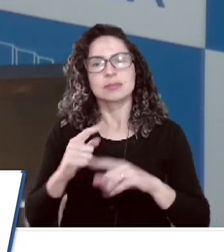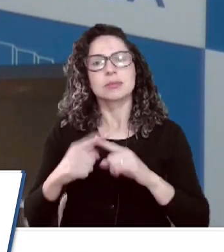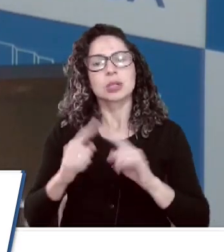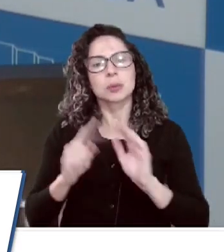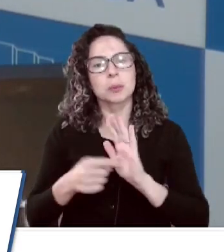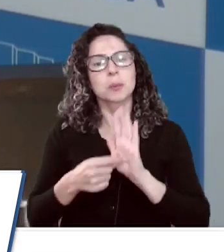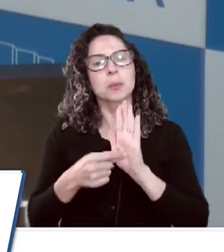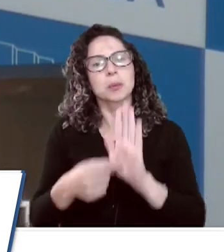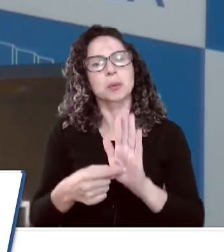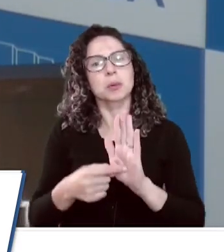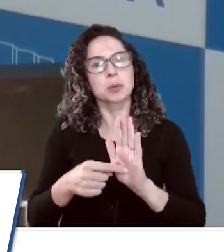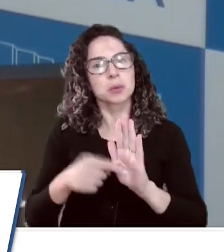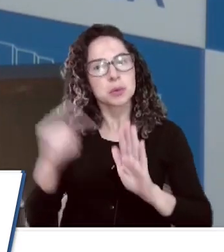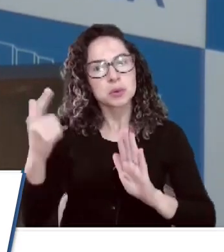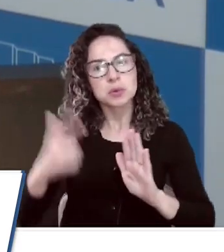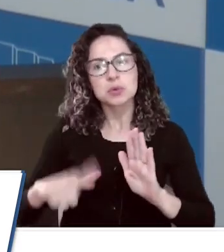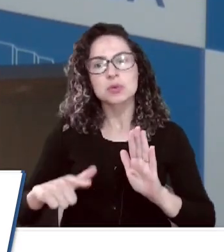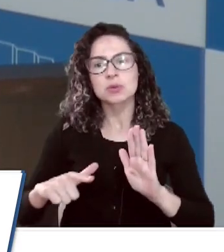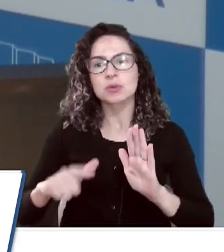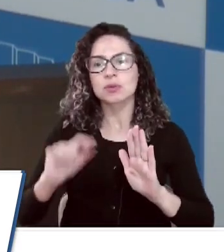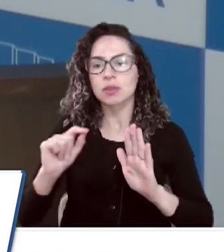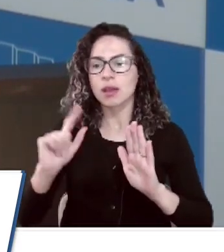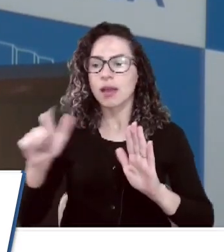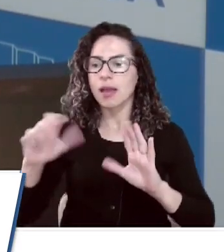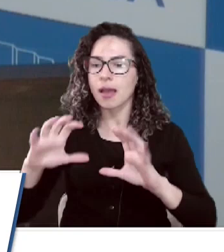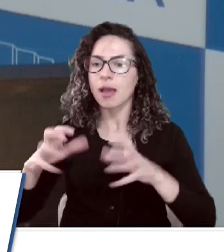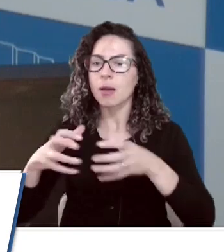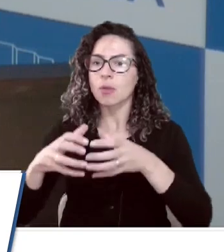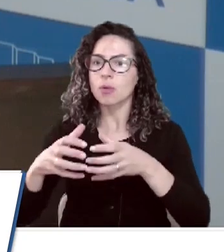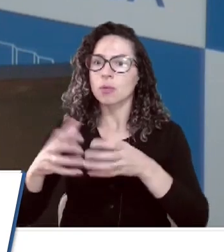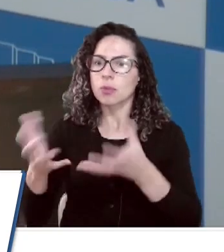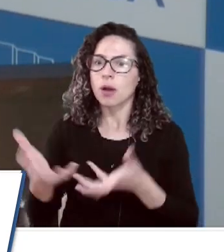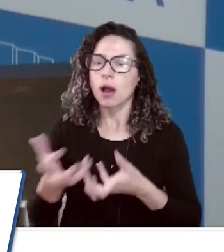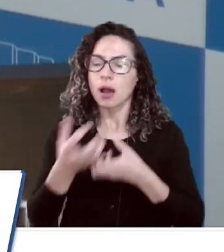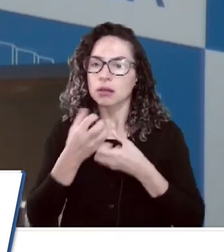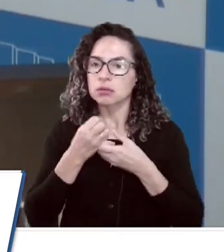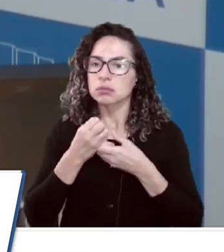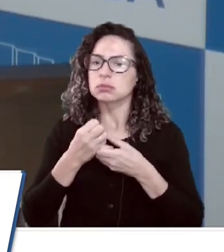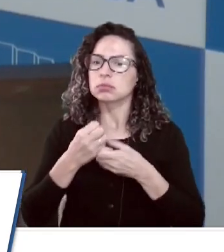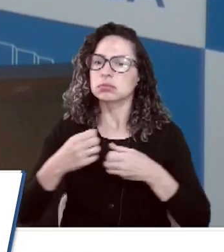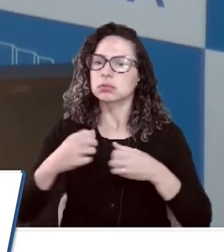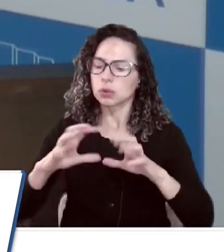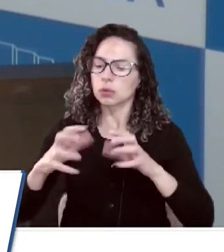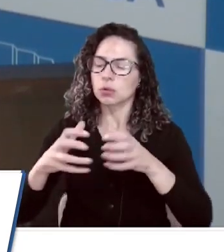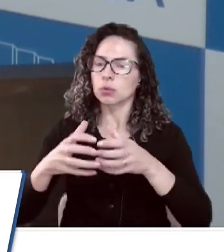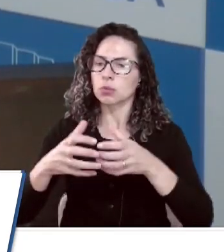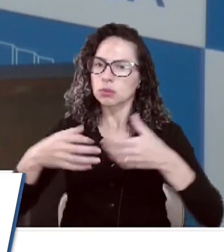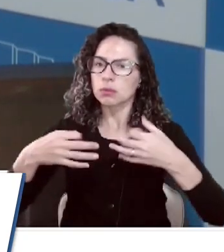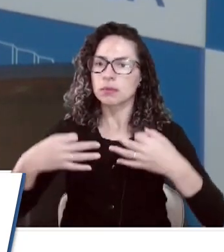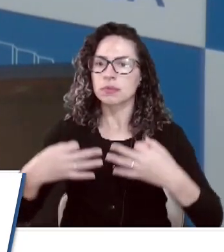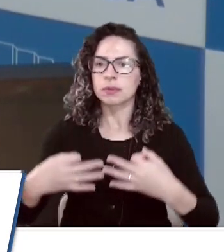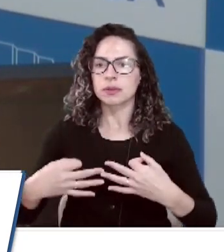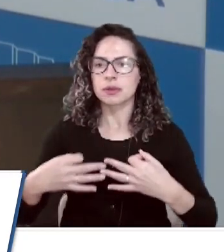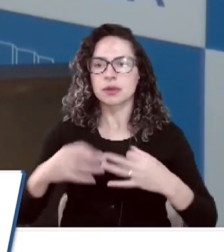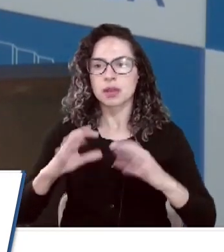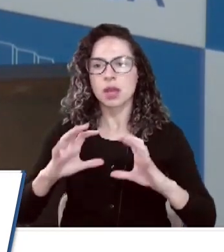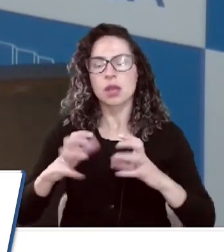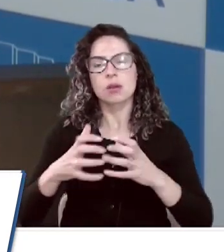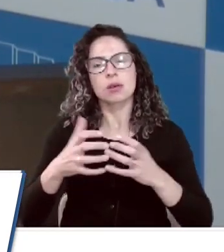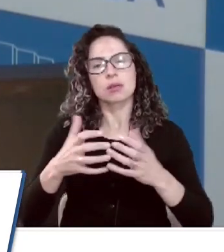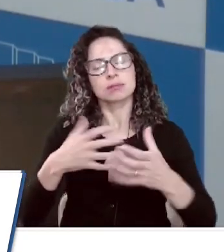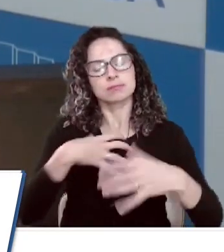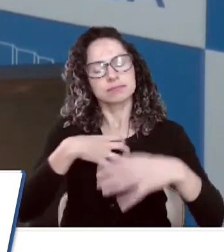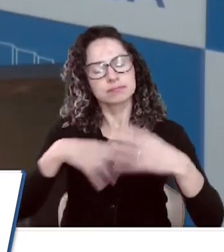se mostrou mais uma vez que é um povo acolhedor, que é um povo elegante e um povo cordial.